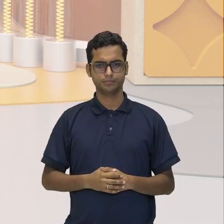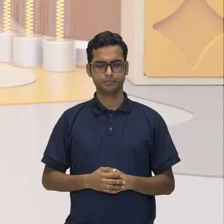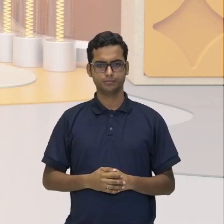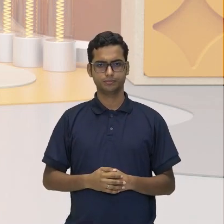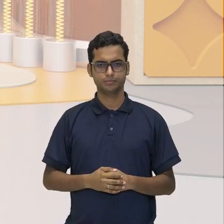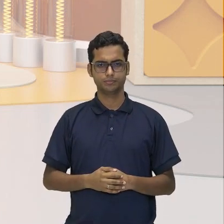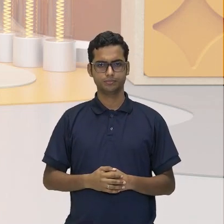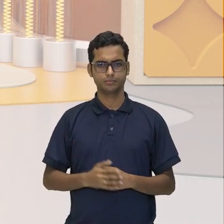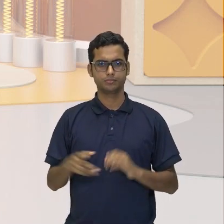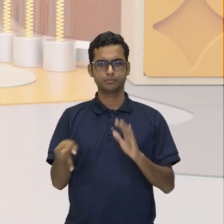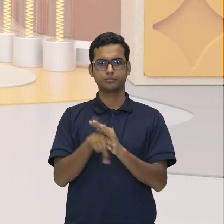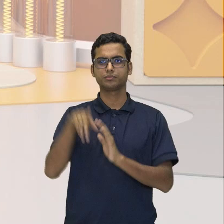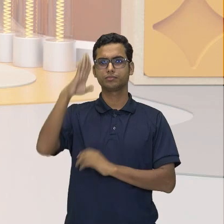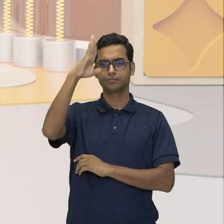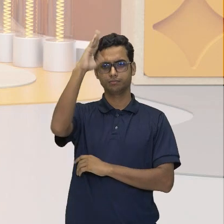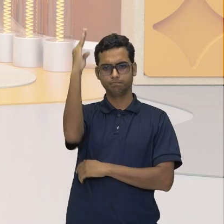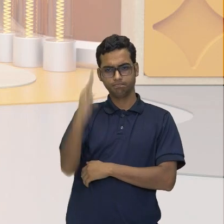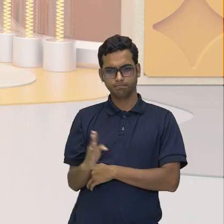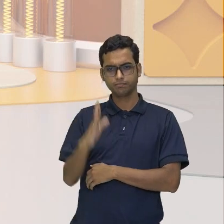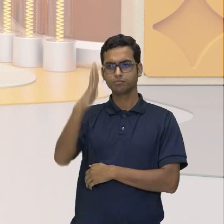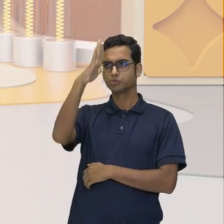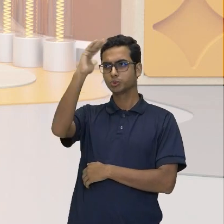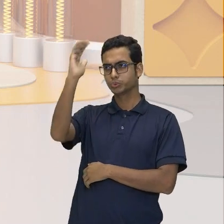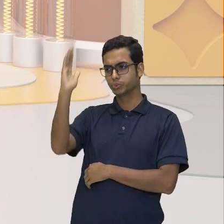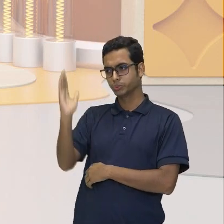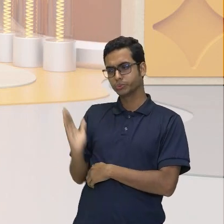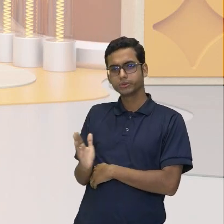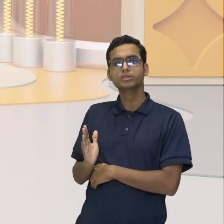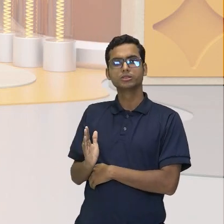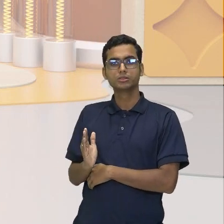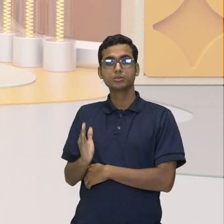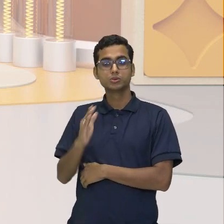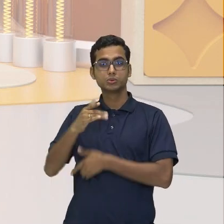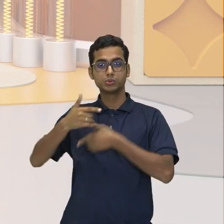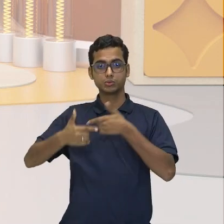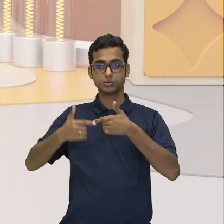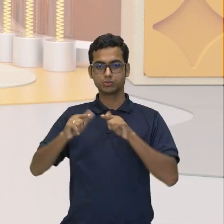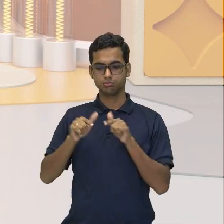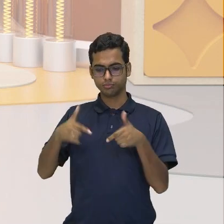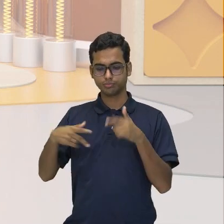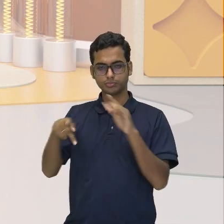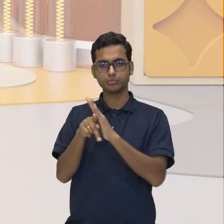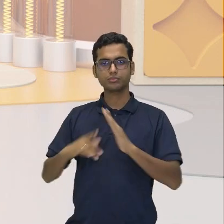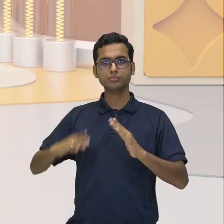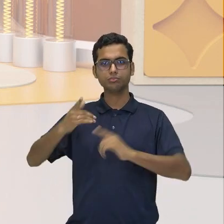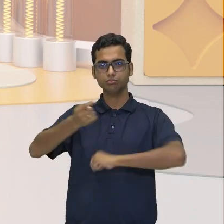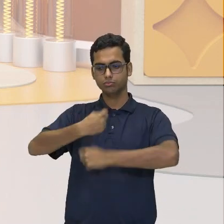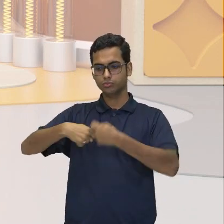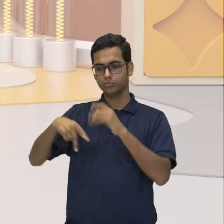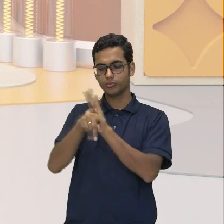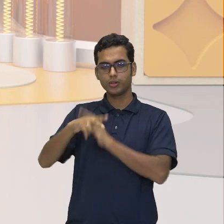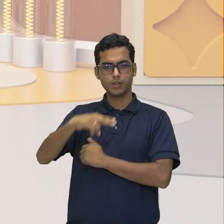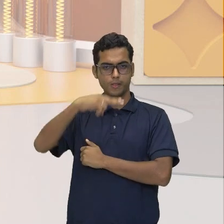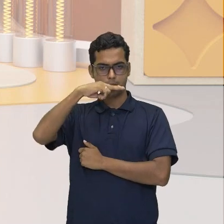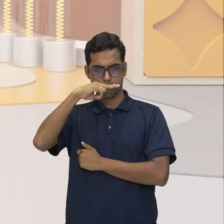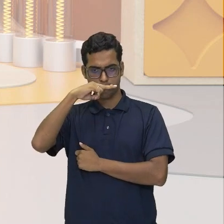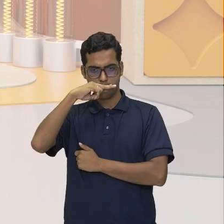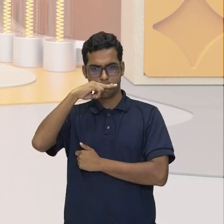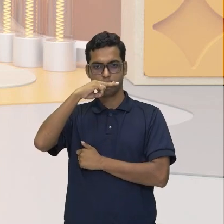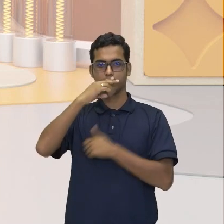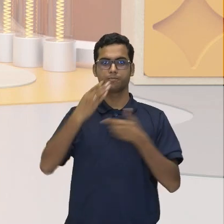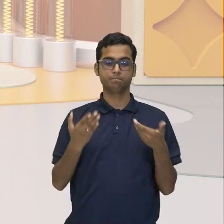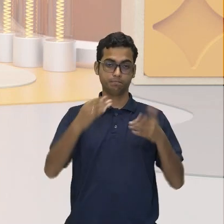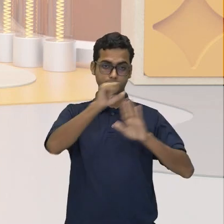litoral brasileiro, ali na economia da cana-de-açúcar. Então, durante o século XVI,